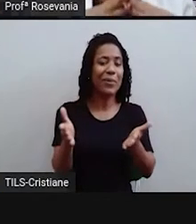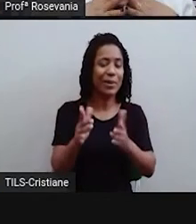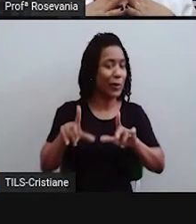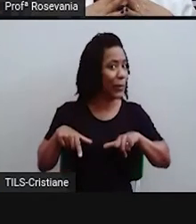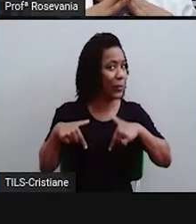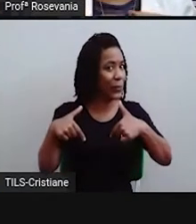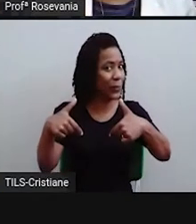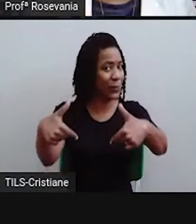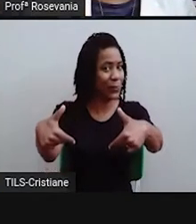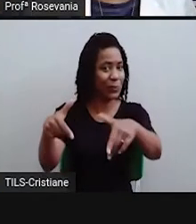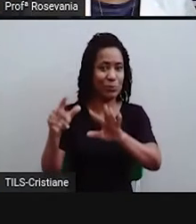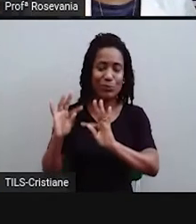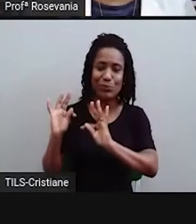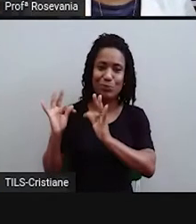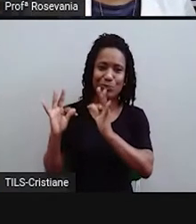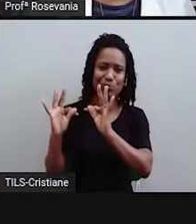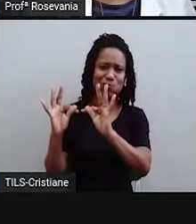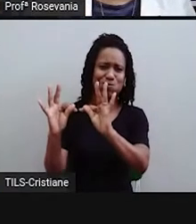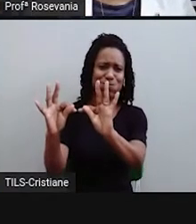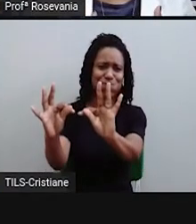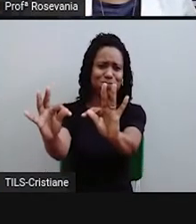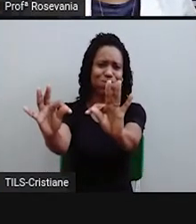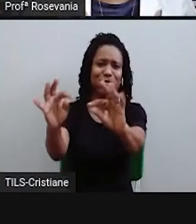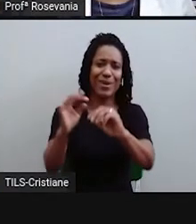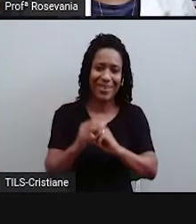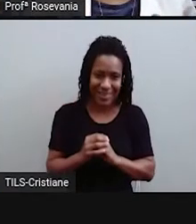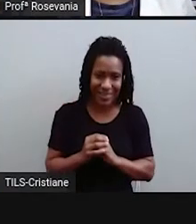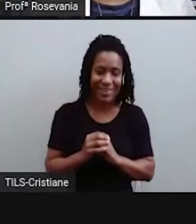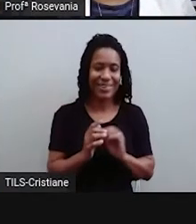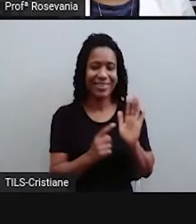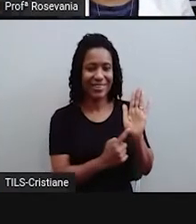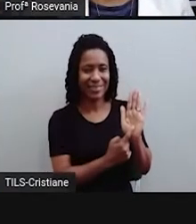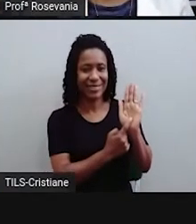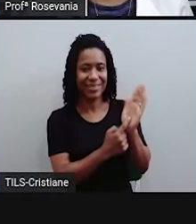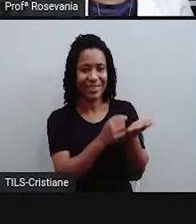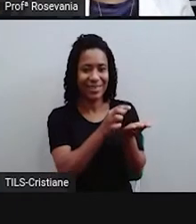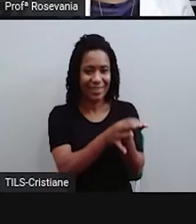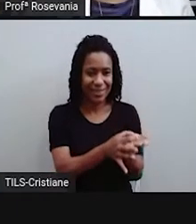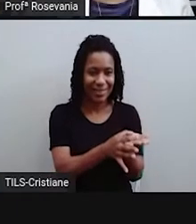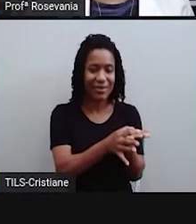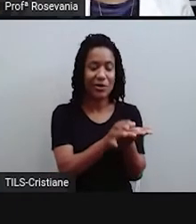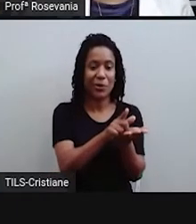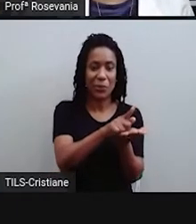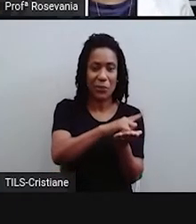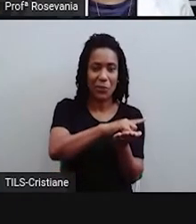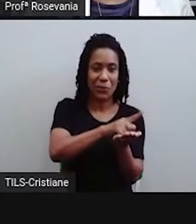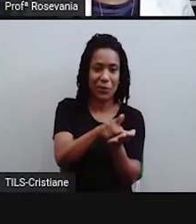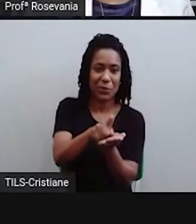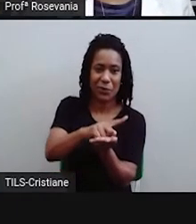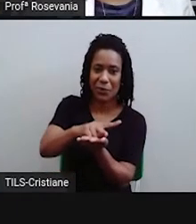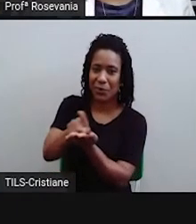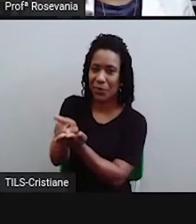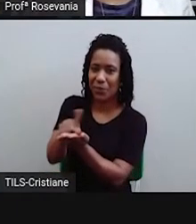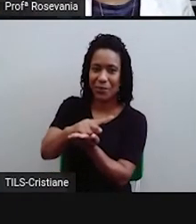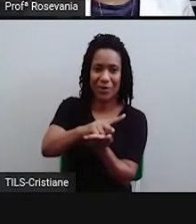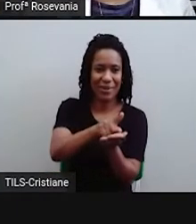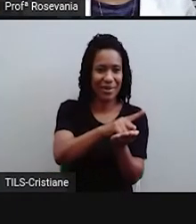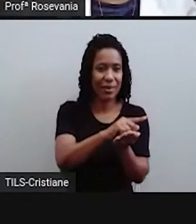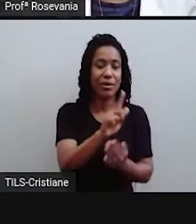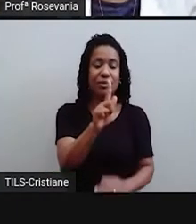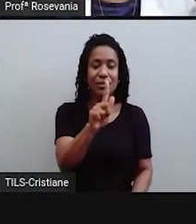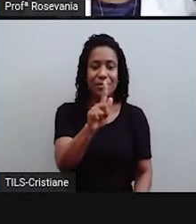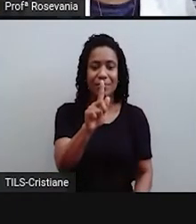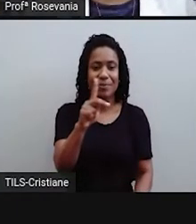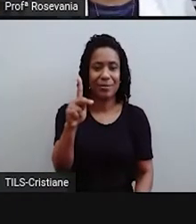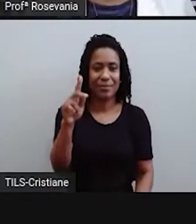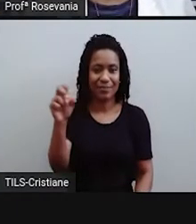vieram evoluindo ao longo do tempo, e essa evolução é visível, é tanto que antes, né, o